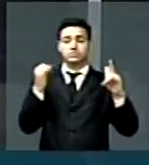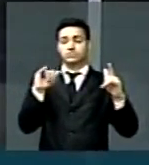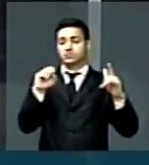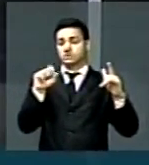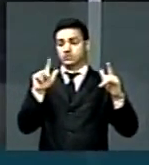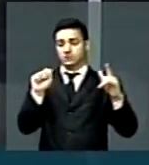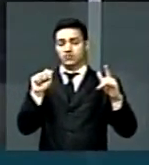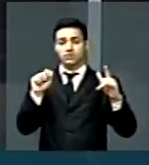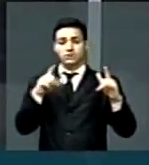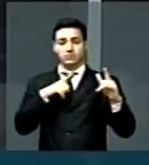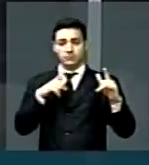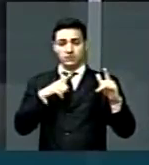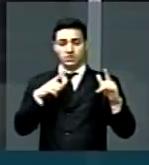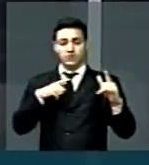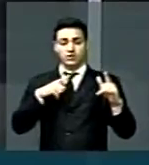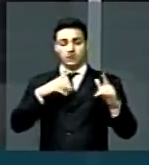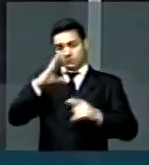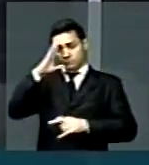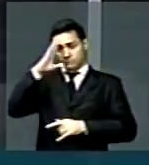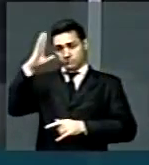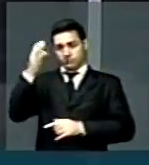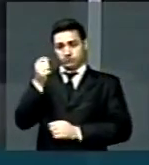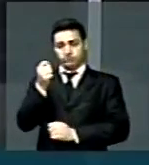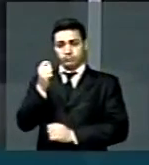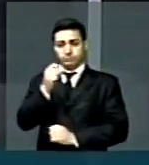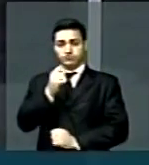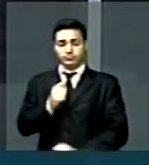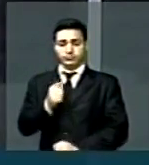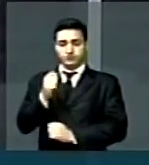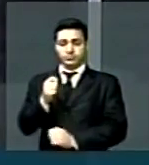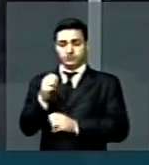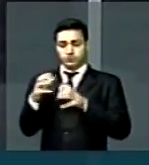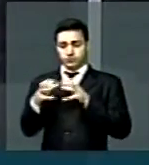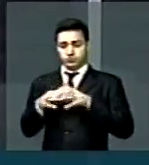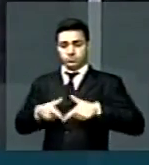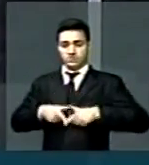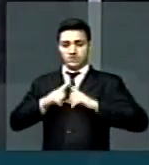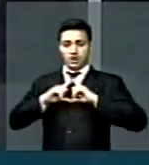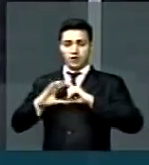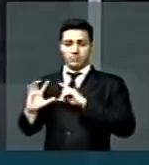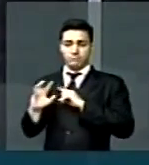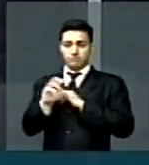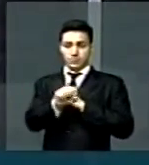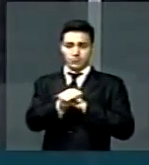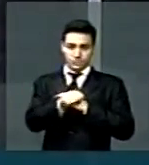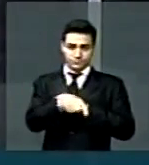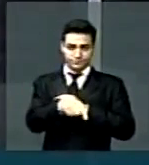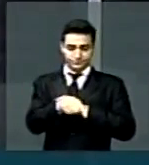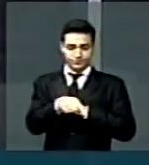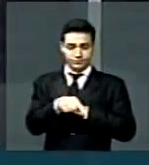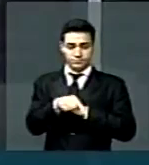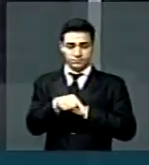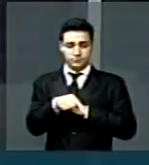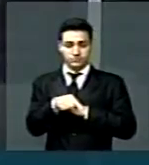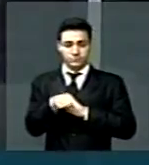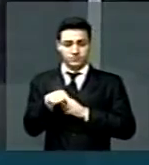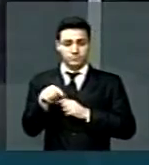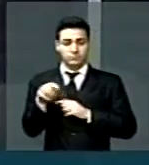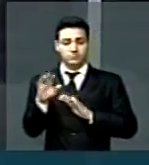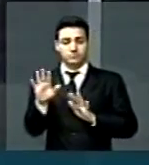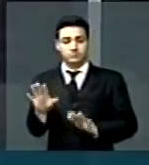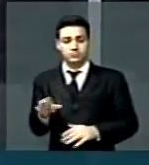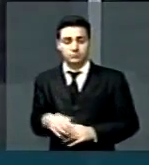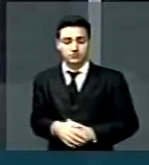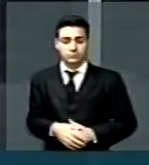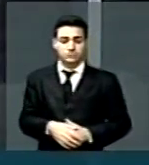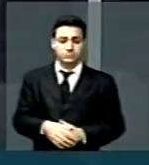sob ocupação militar dos israelenses, o Sagrado Jerusalém. Esta fé,